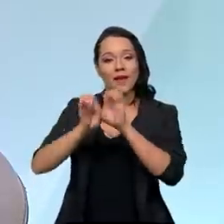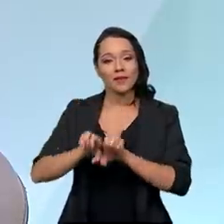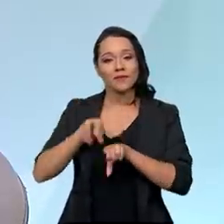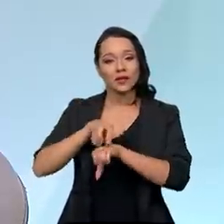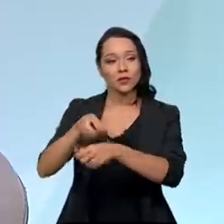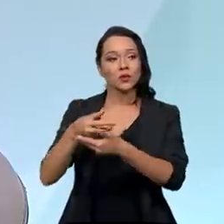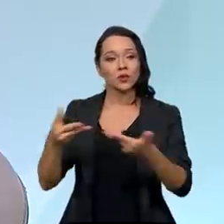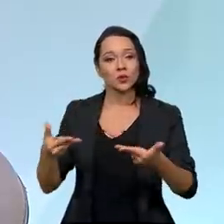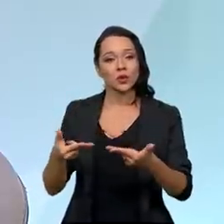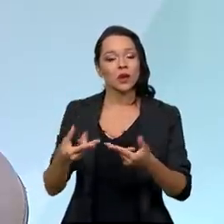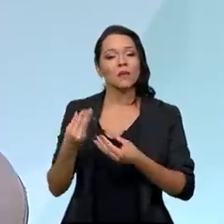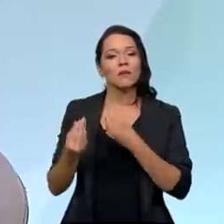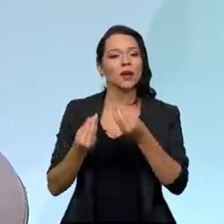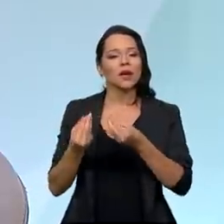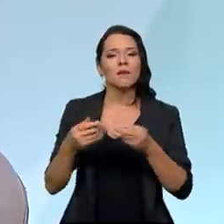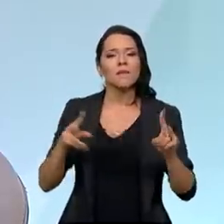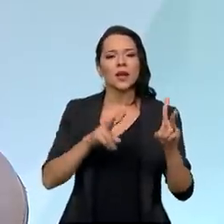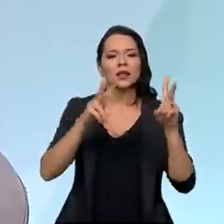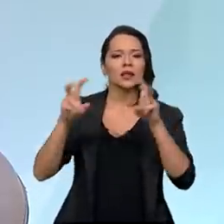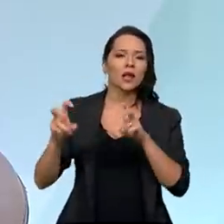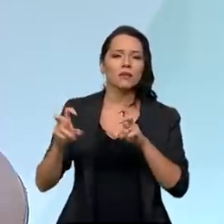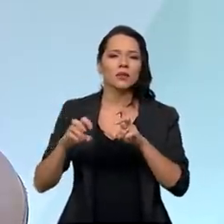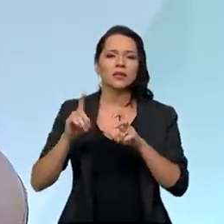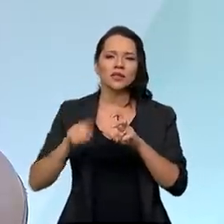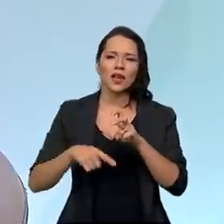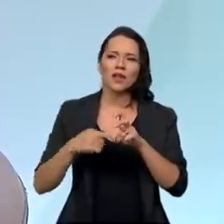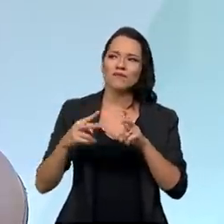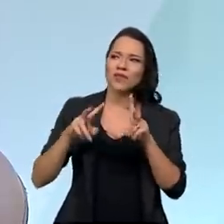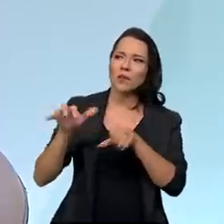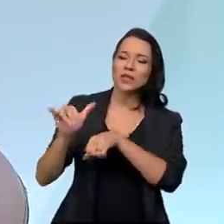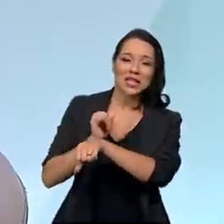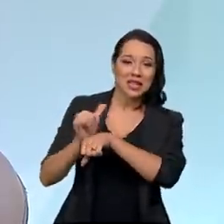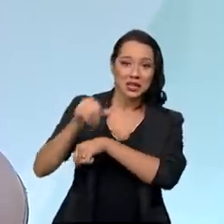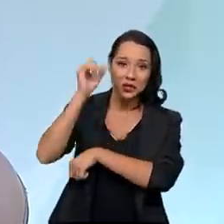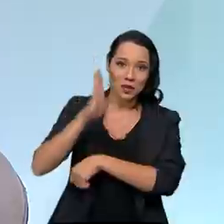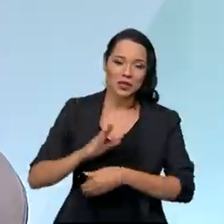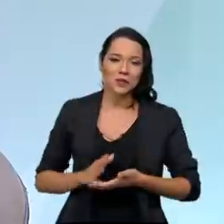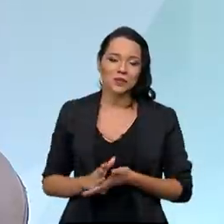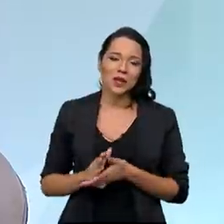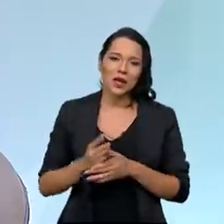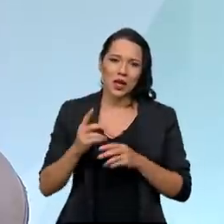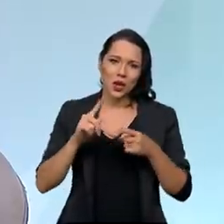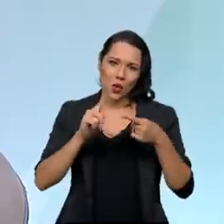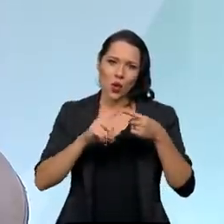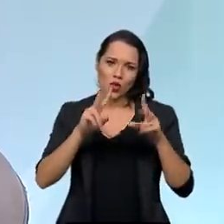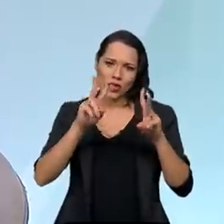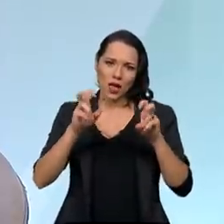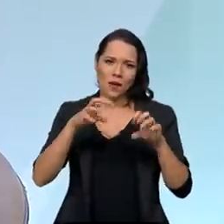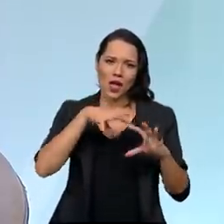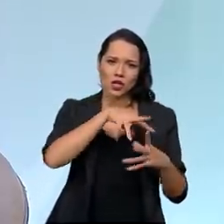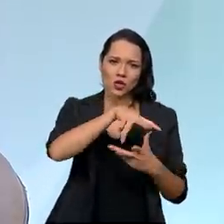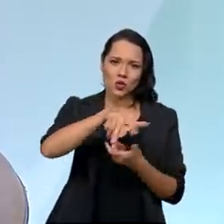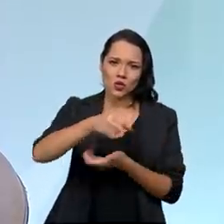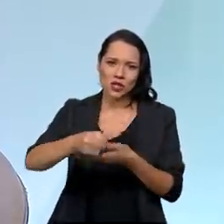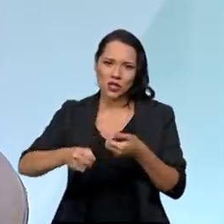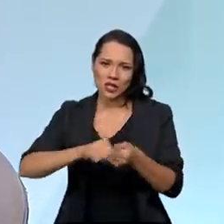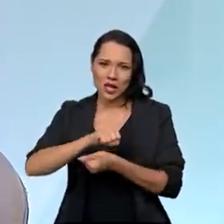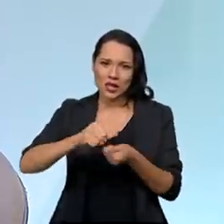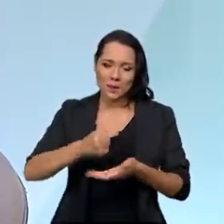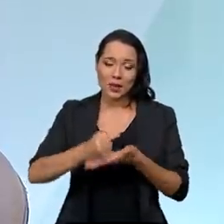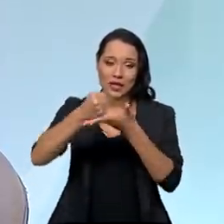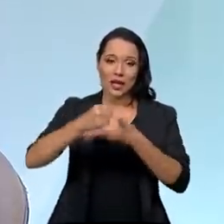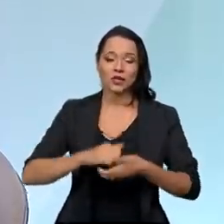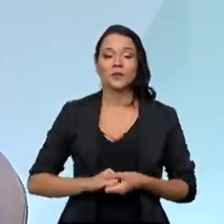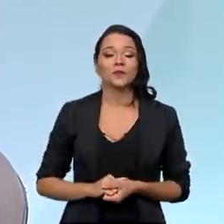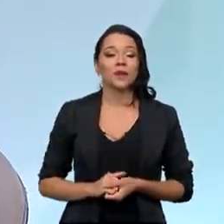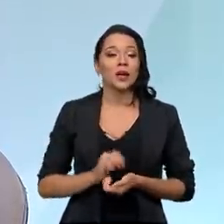Infraestrutura para temas realmente estratégicos no país, dentre eles sustentabilidade. E traz,